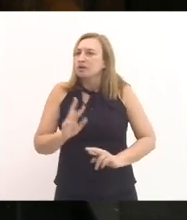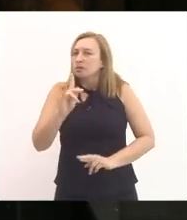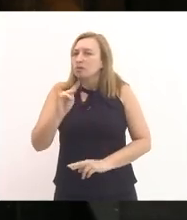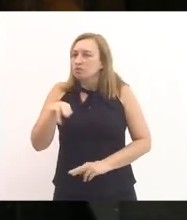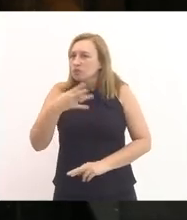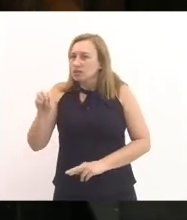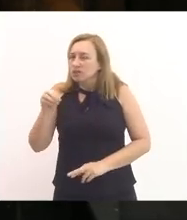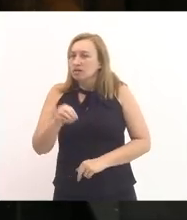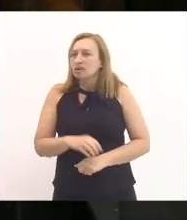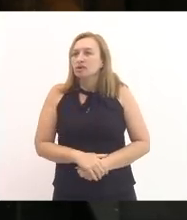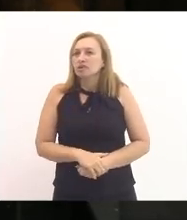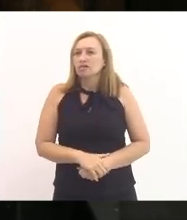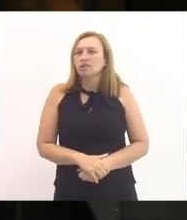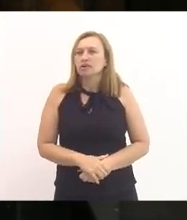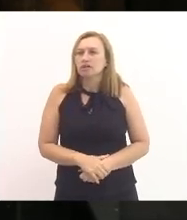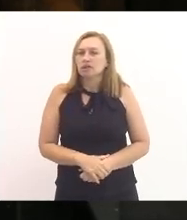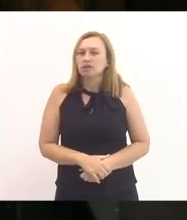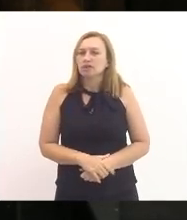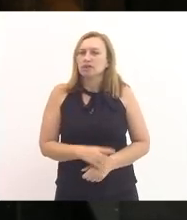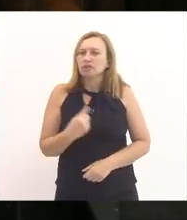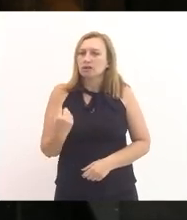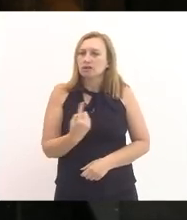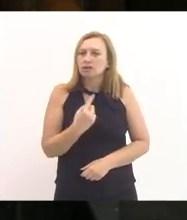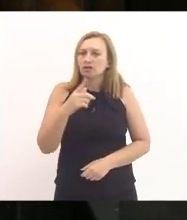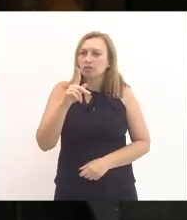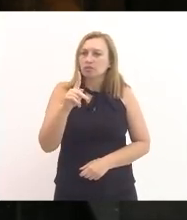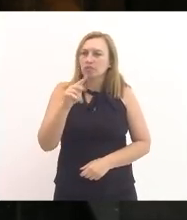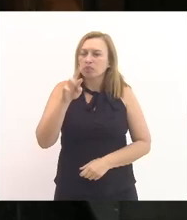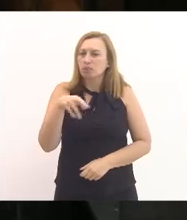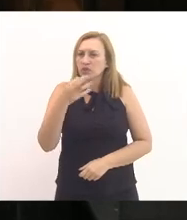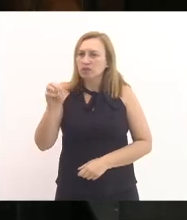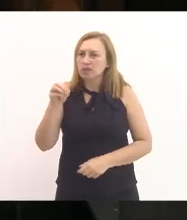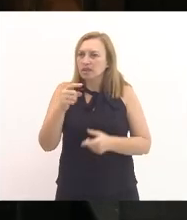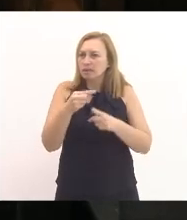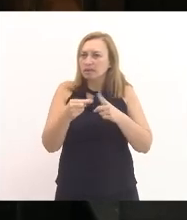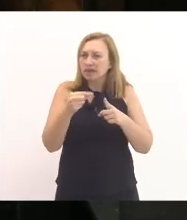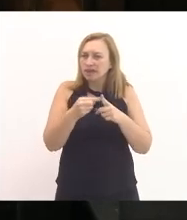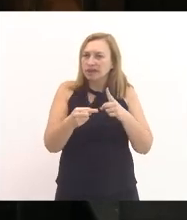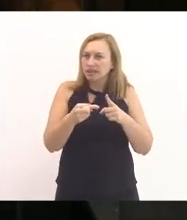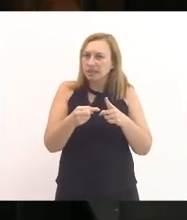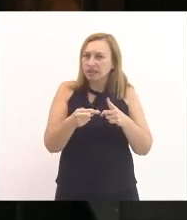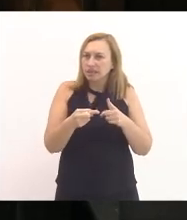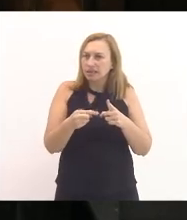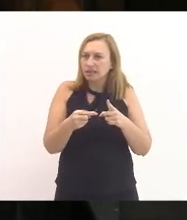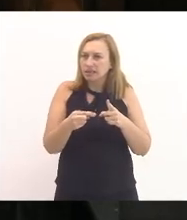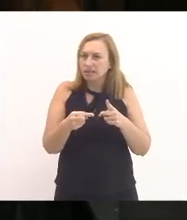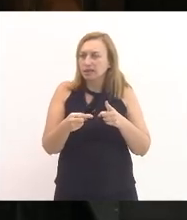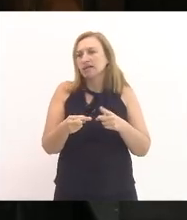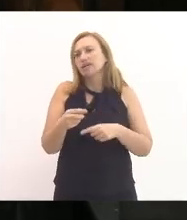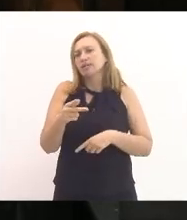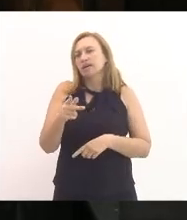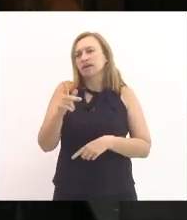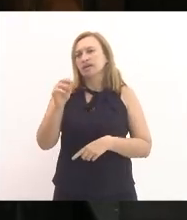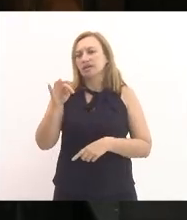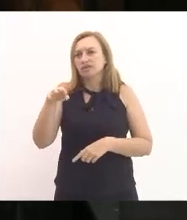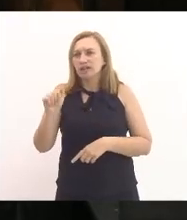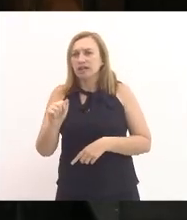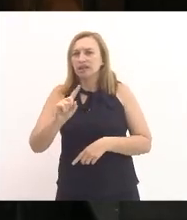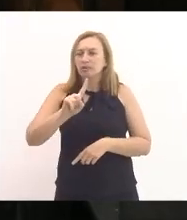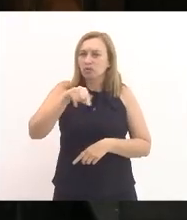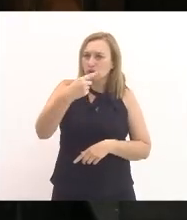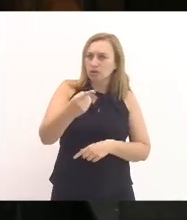promoção a mostra promoção metade das vagas são produtividade e outra metade por